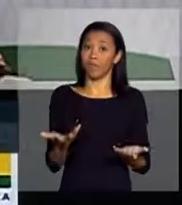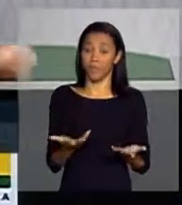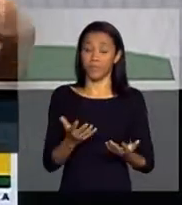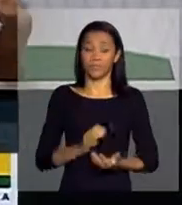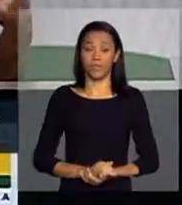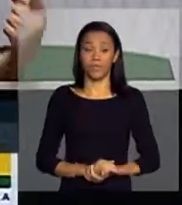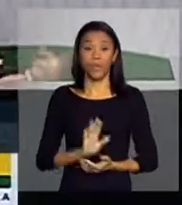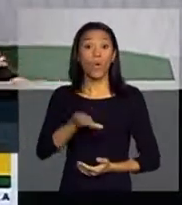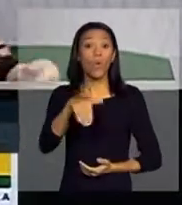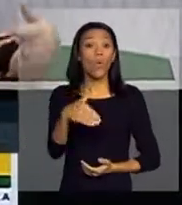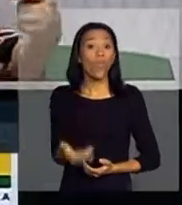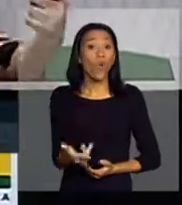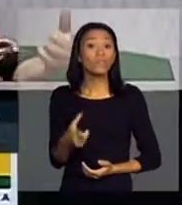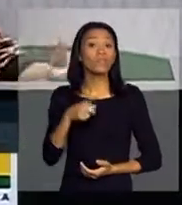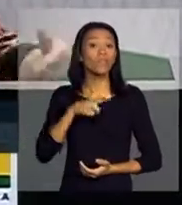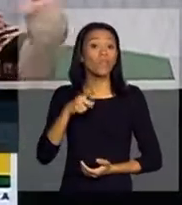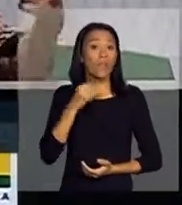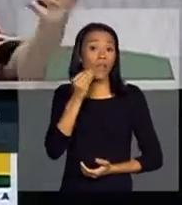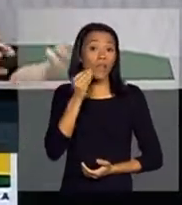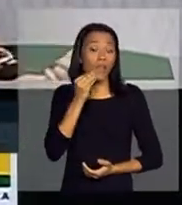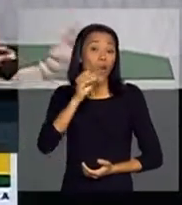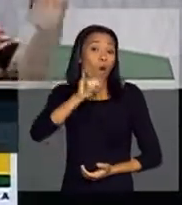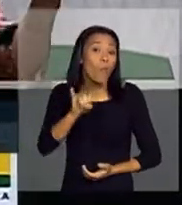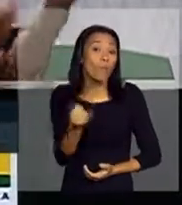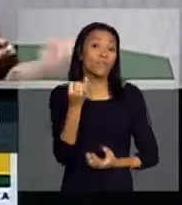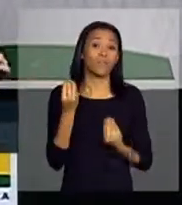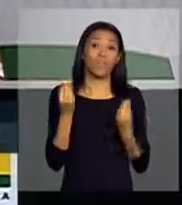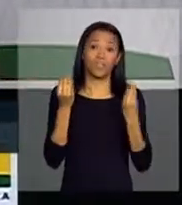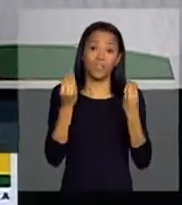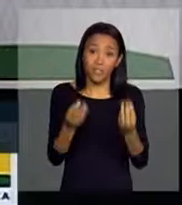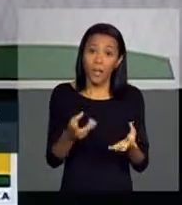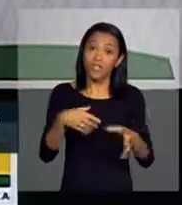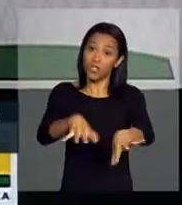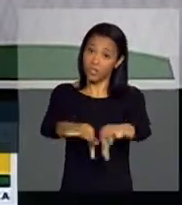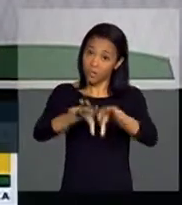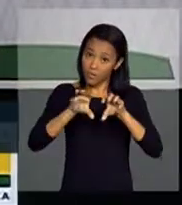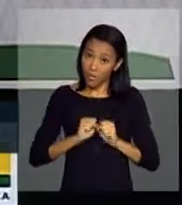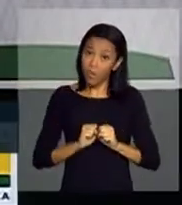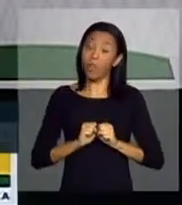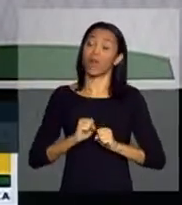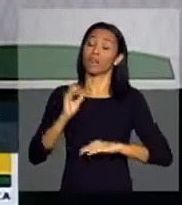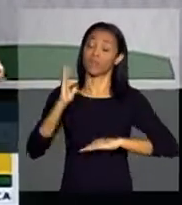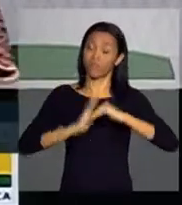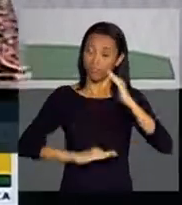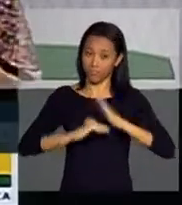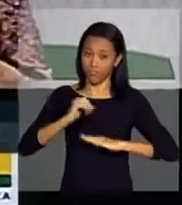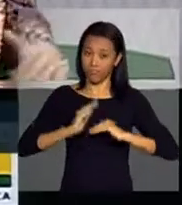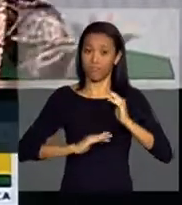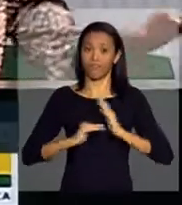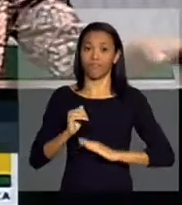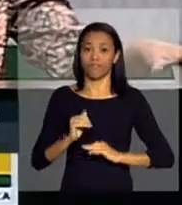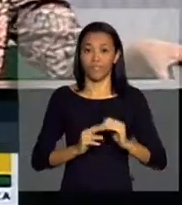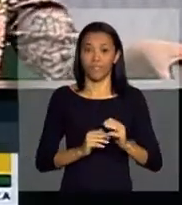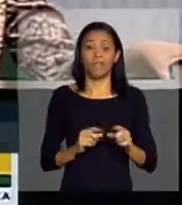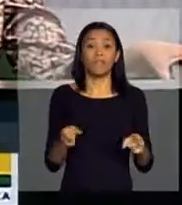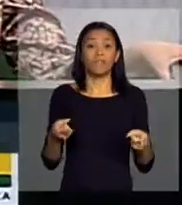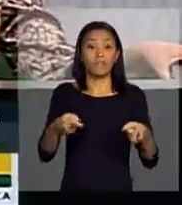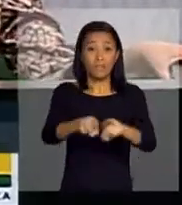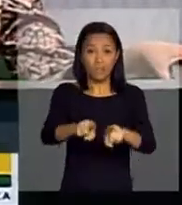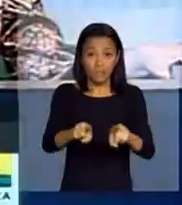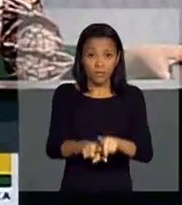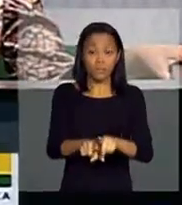quando tiver oportunidade de ser educar e de se formar profissionalmente da mesma